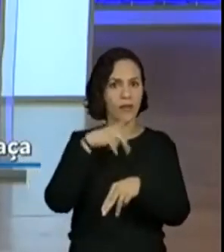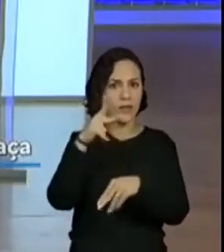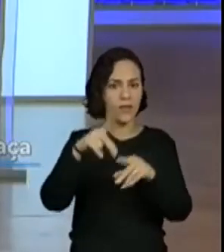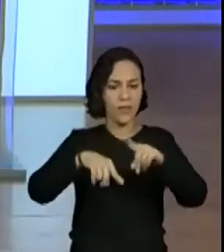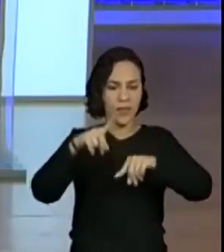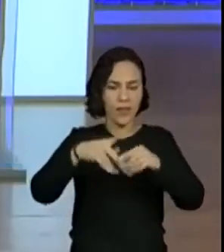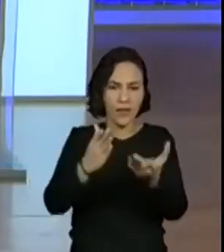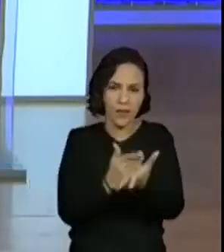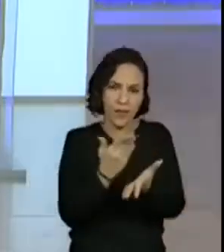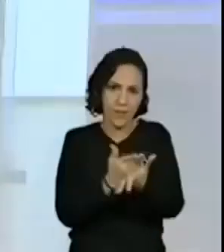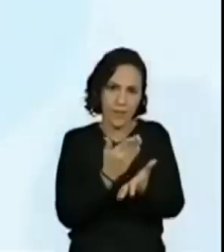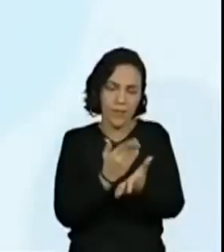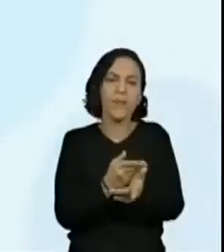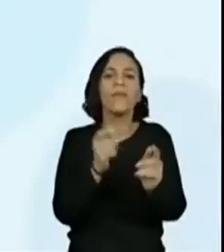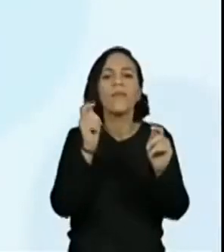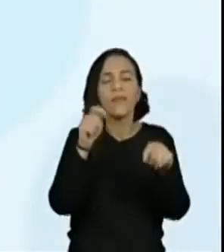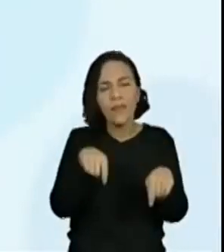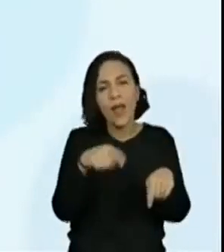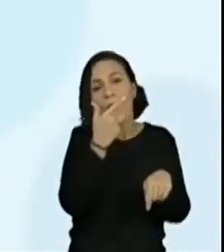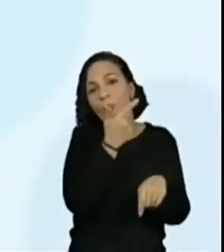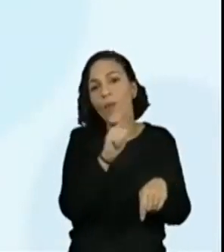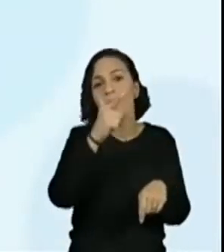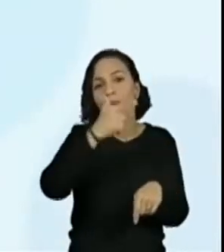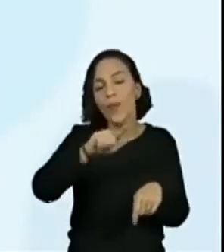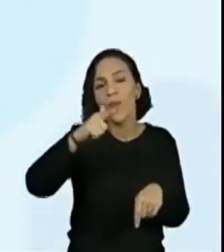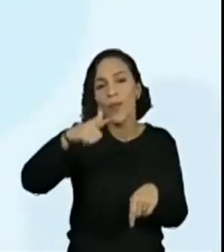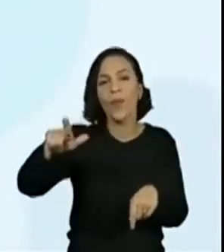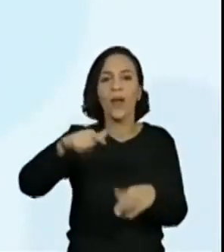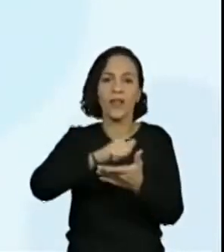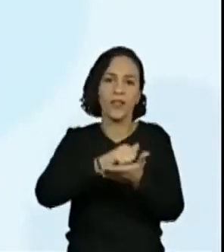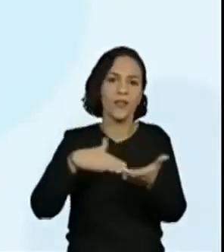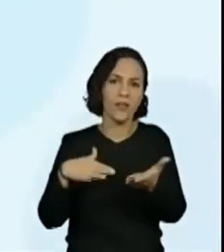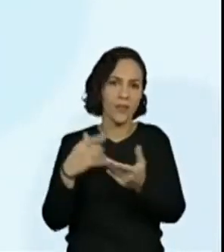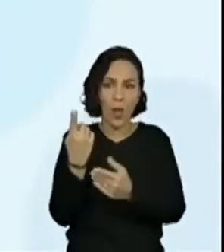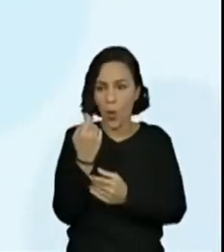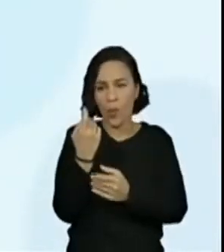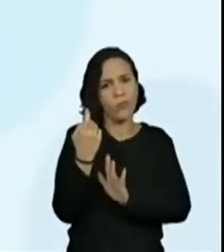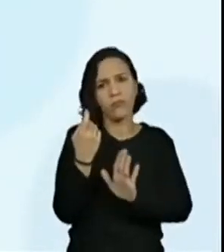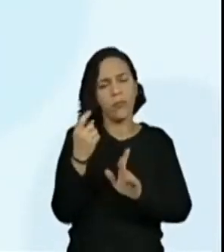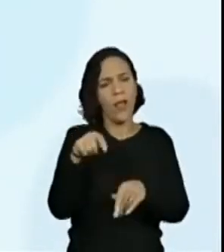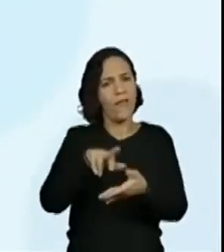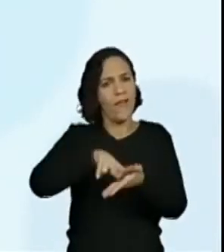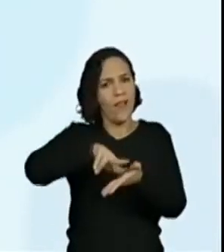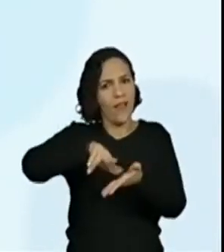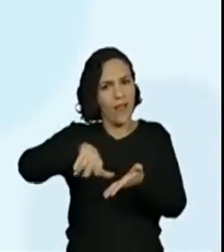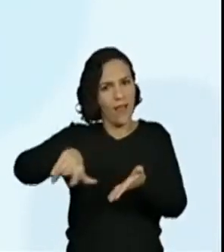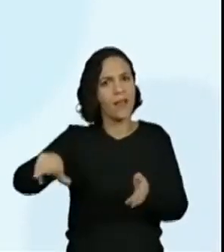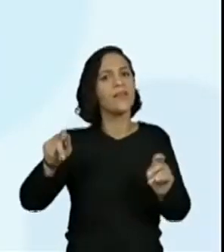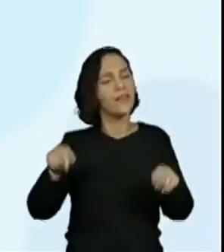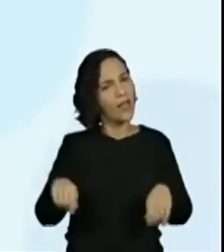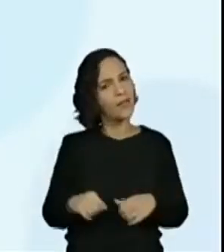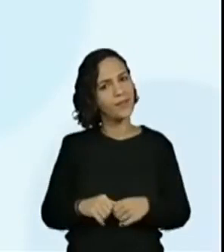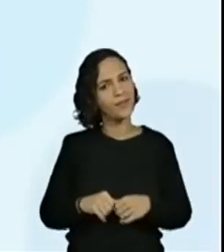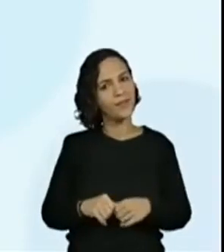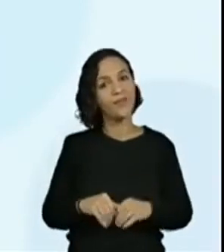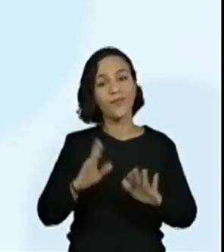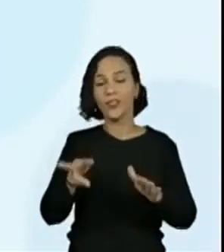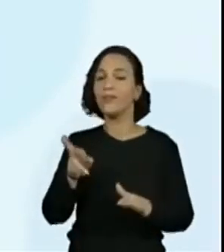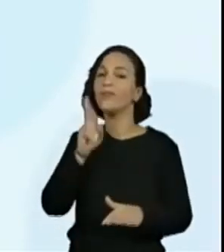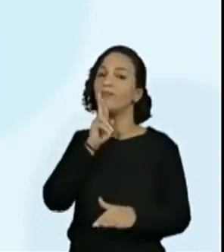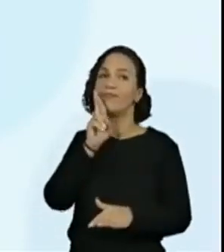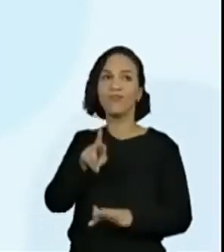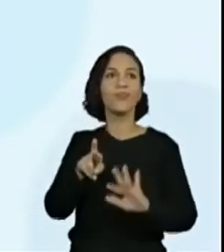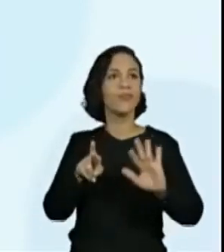pode continuar fazendo outras atividades com esse mapa. Não dá, não precisa fazer só uma, dá para usar muito. Já respondemos,